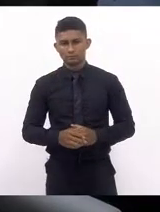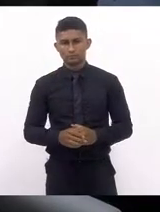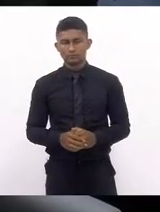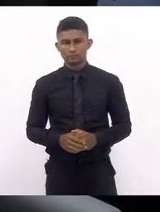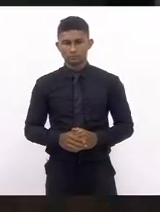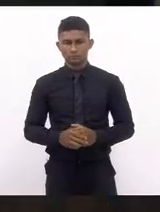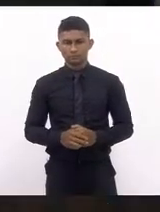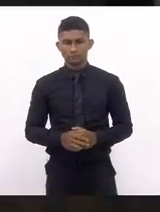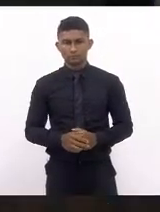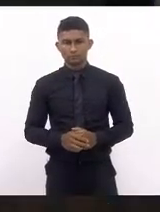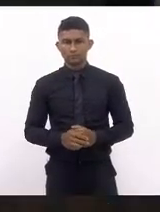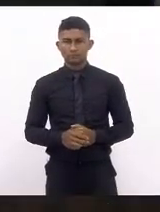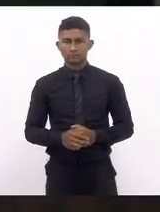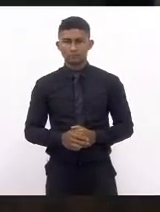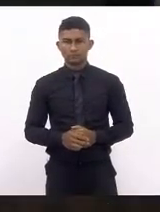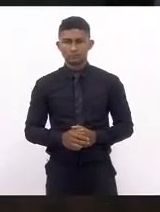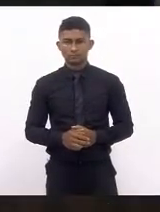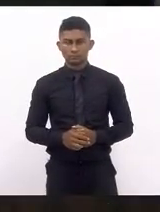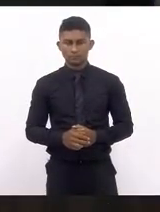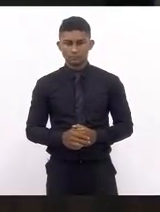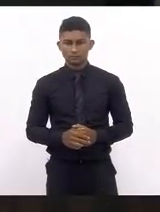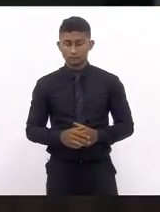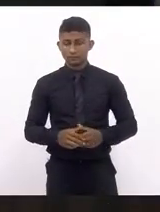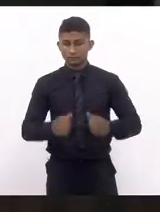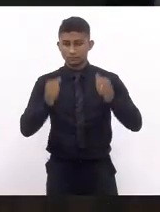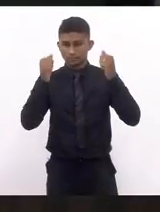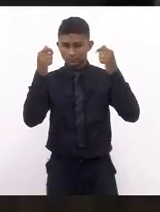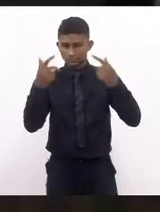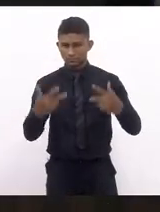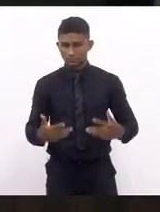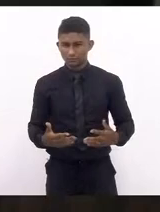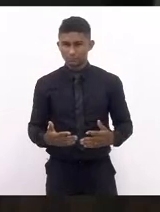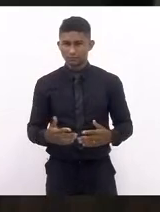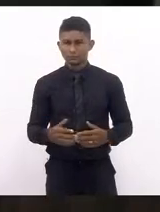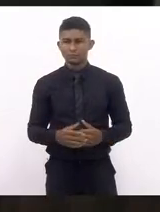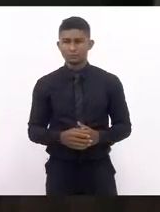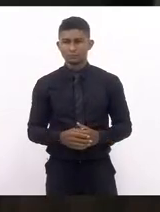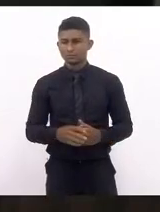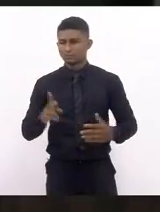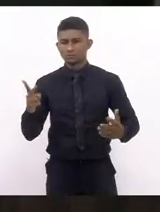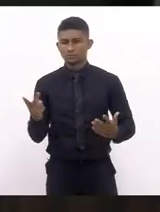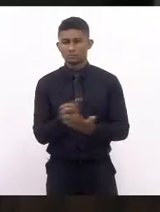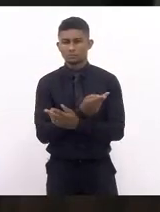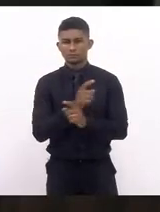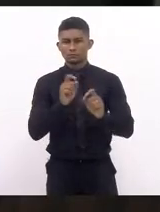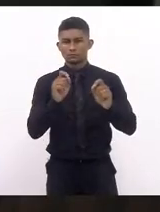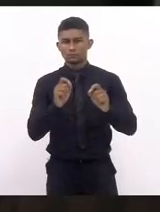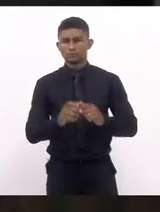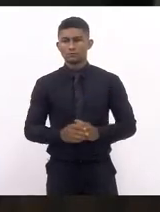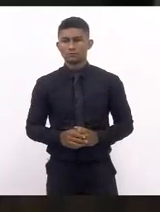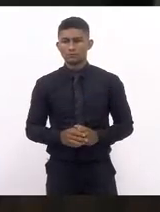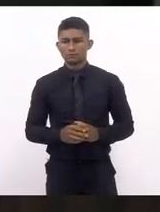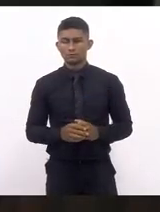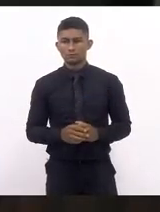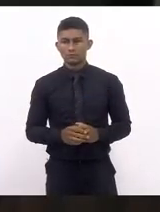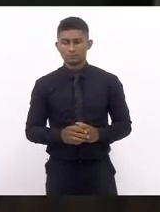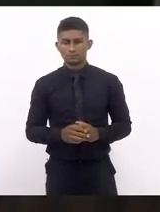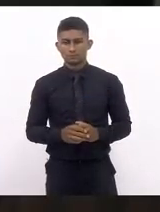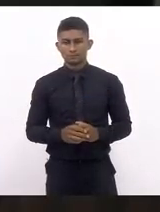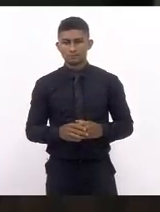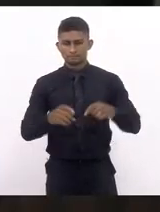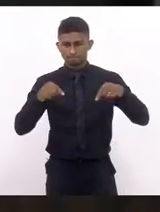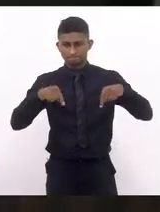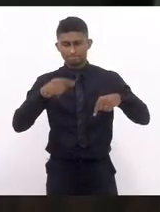e eu deixa eu explicar vossas excelências que aconteceu agora com relação à 12ª sessão